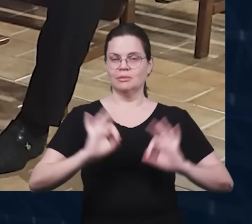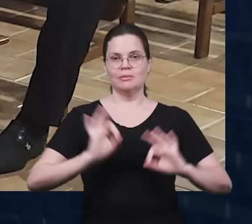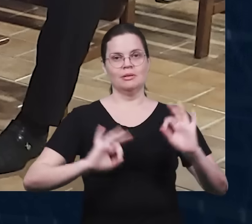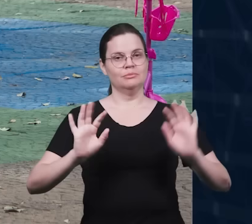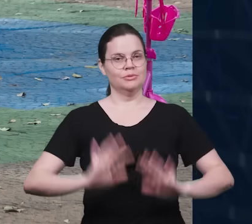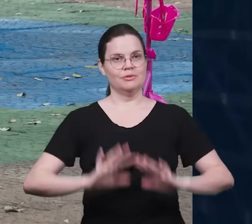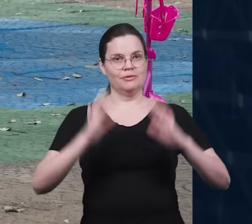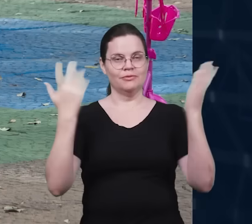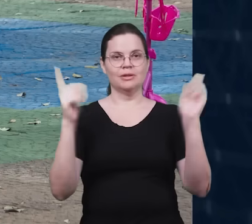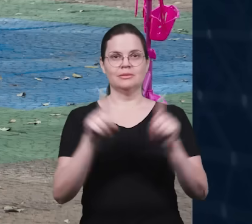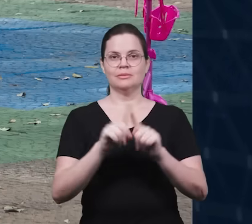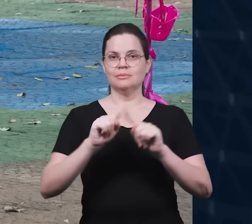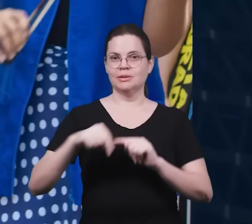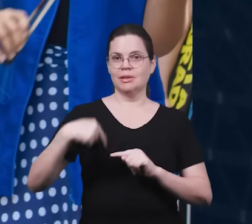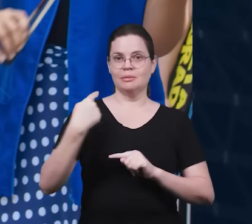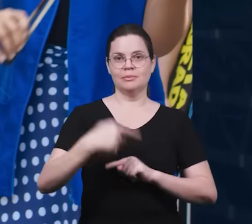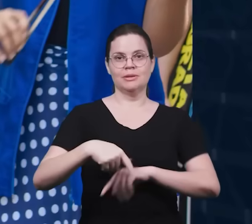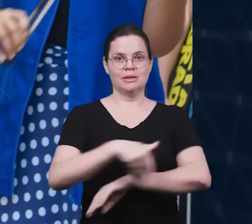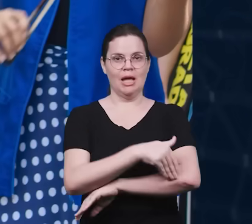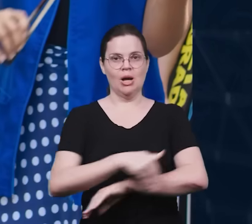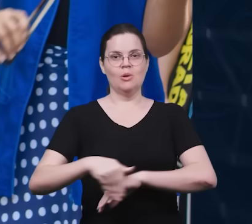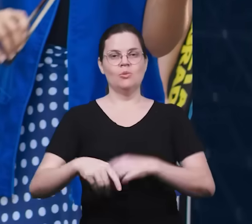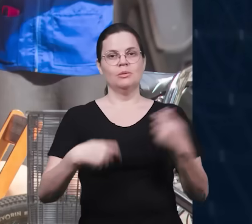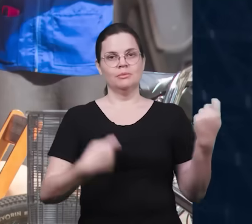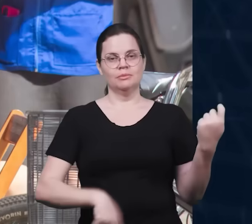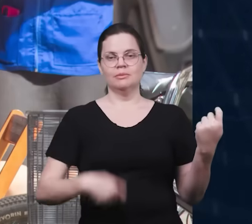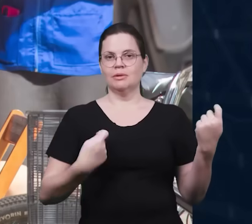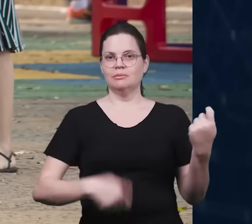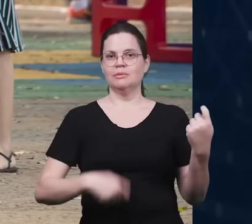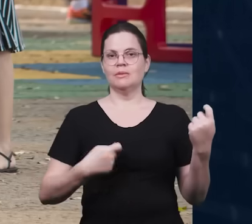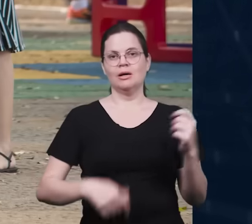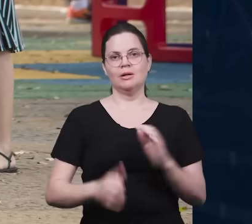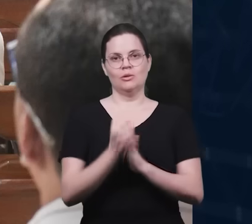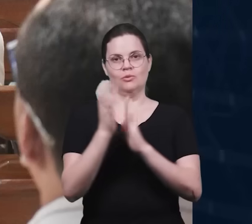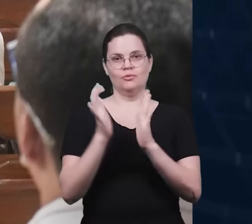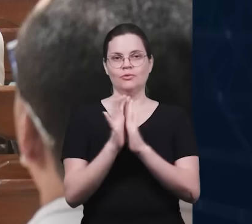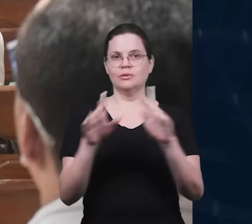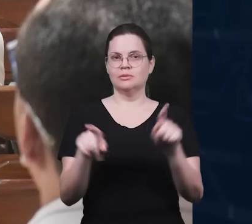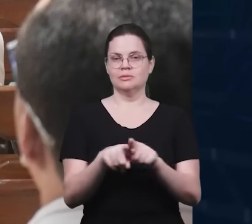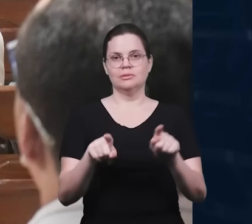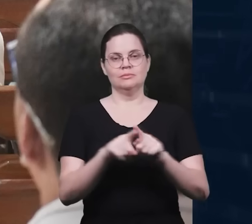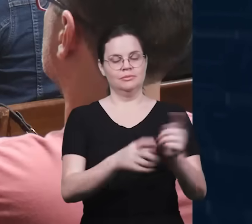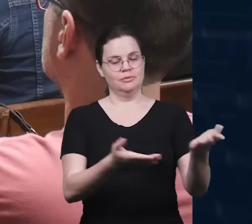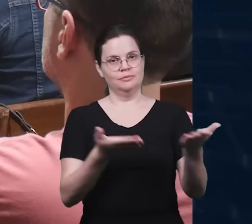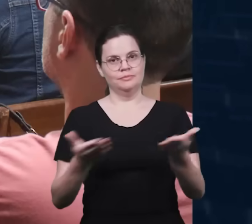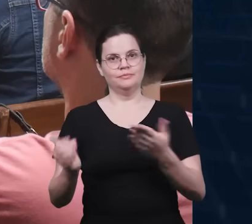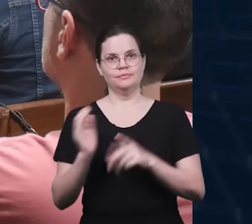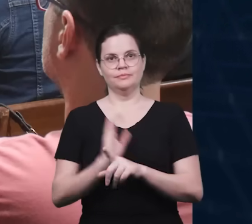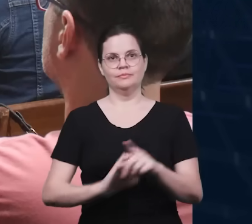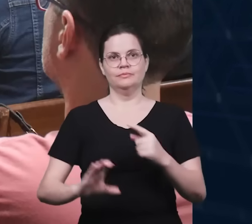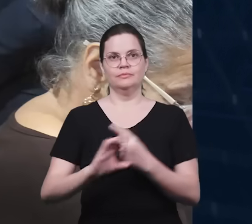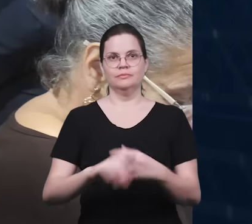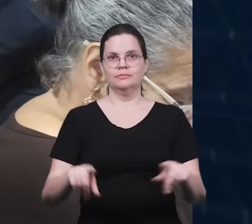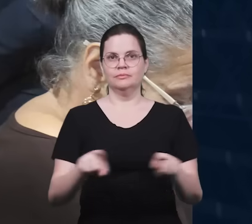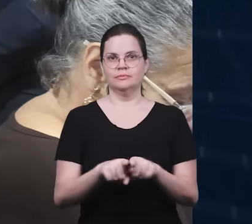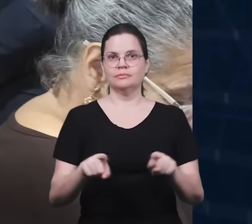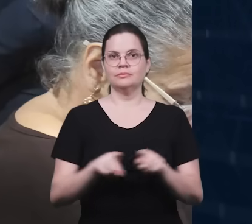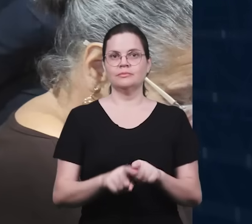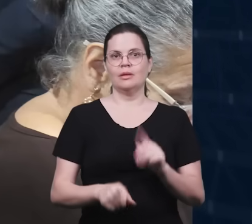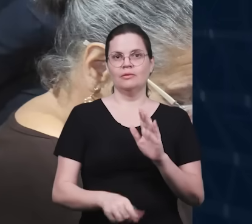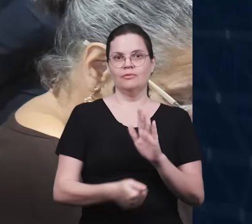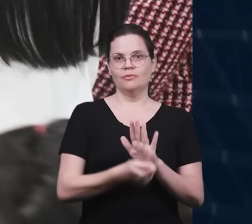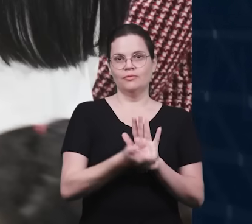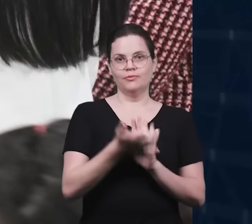este evento, saíram às ruas, louvando e convidando para o culto, que teve a participação de